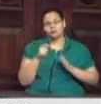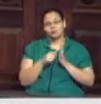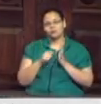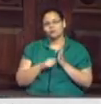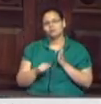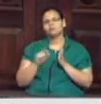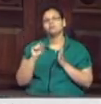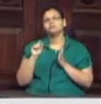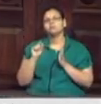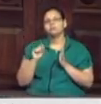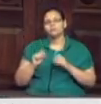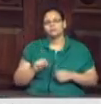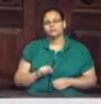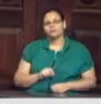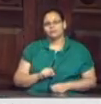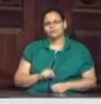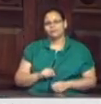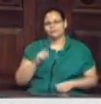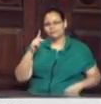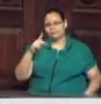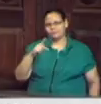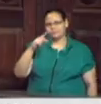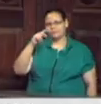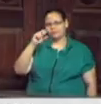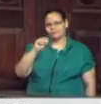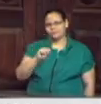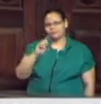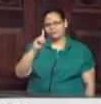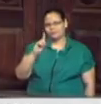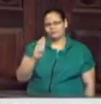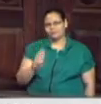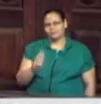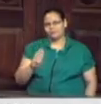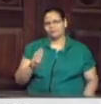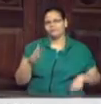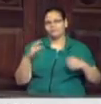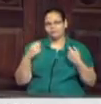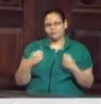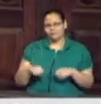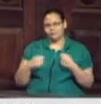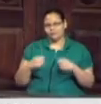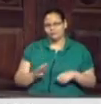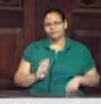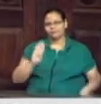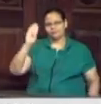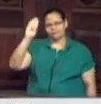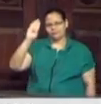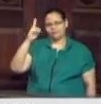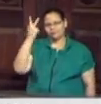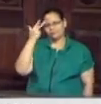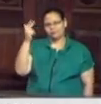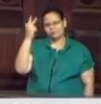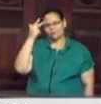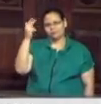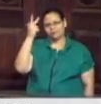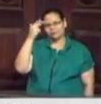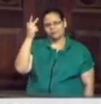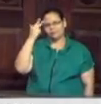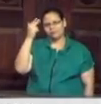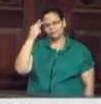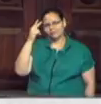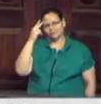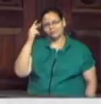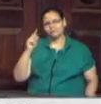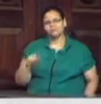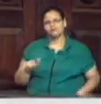seguinte: o PSDB deveria ser candidato natural à